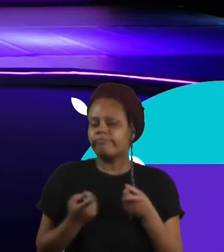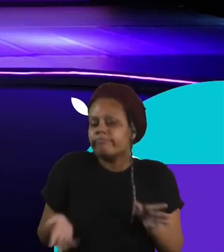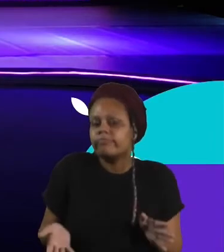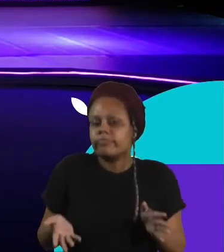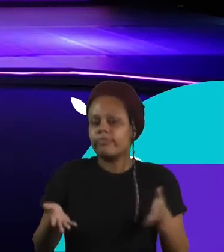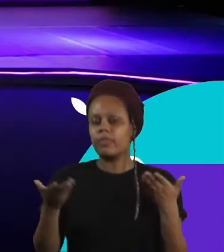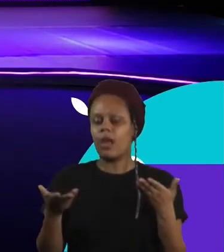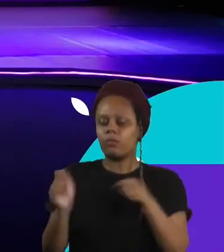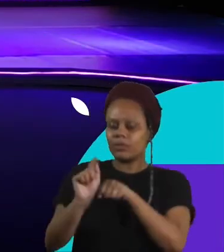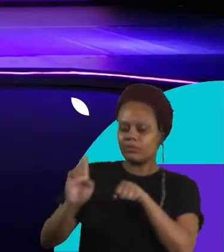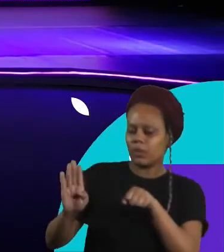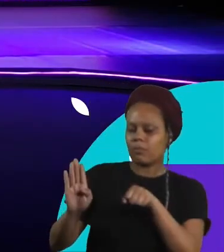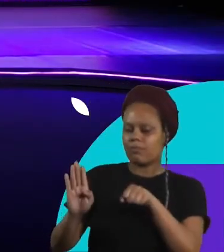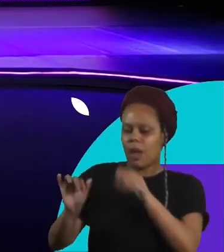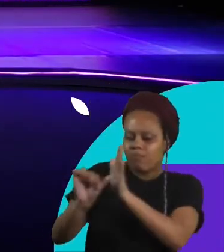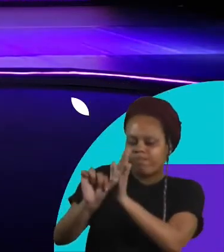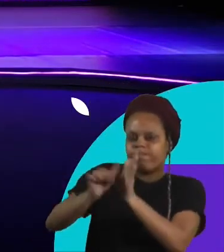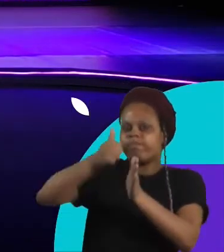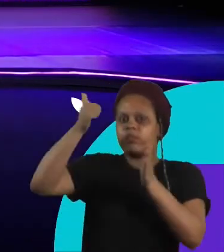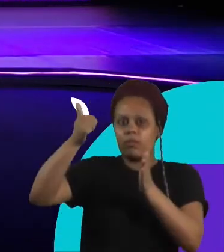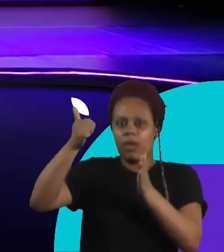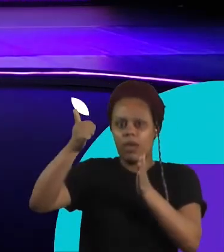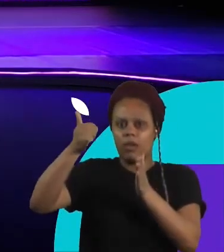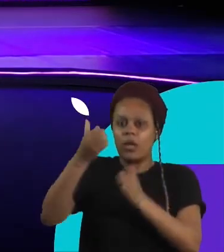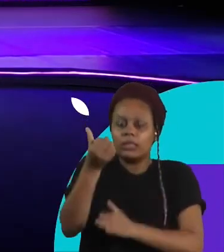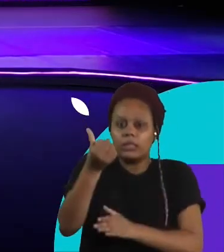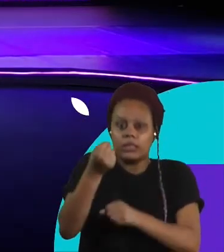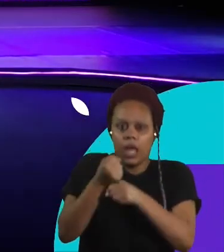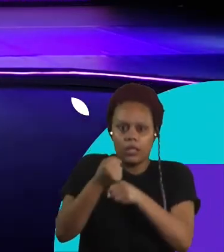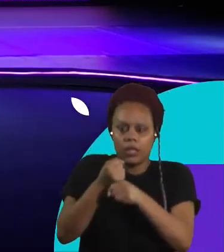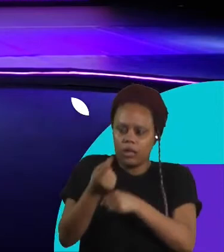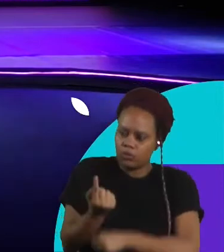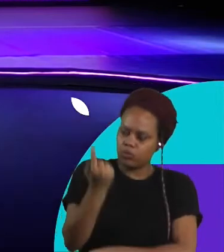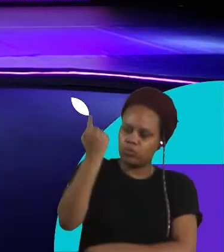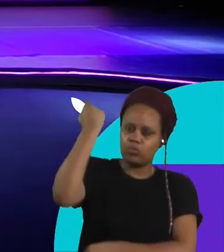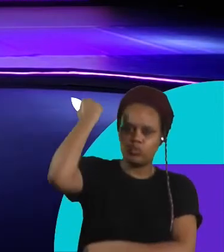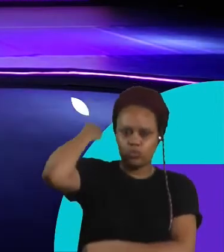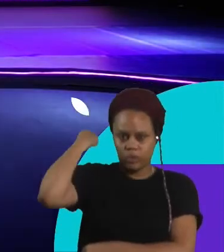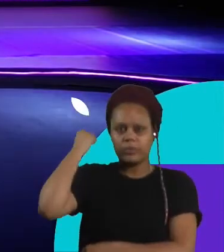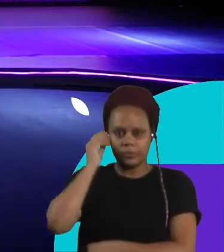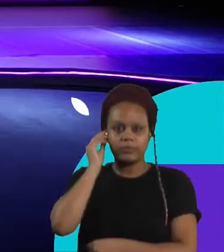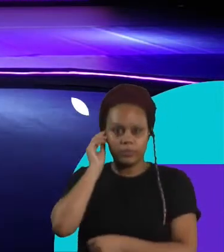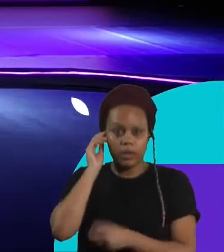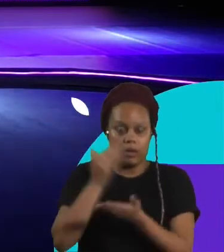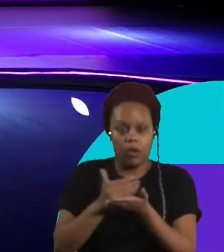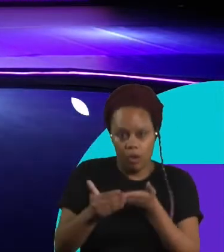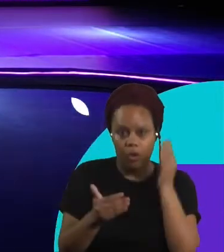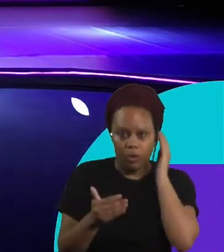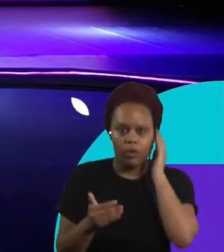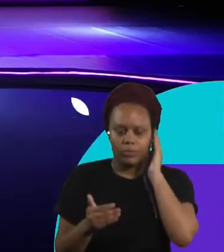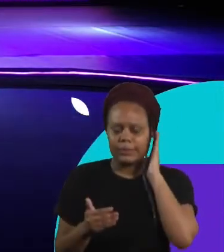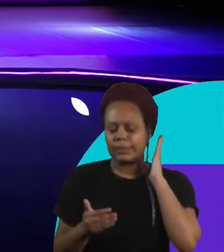social good, né? Quando, há 6 anos atrás, nós começamos a pensar no CIEB, no Centro de Inovação para a Educação Brasileira, em